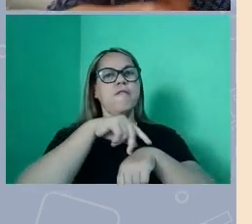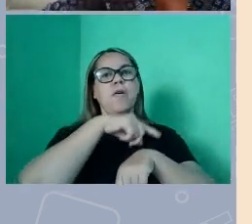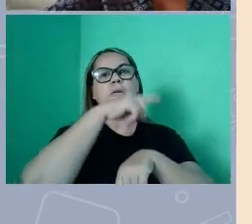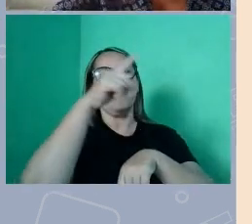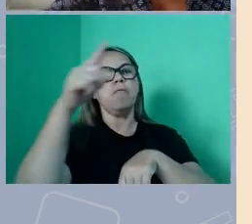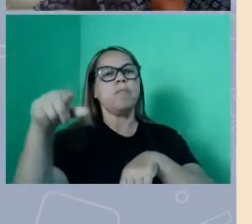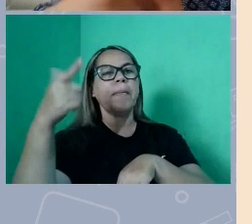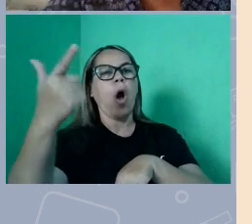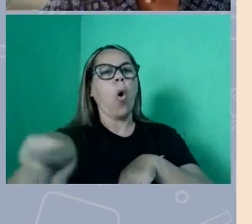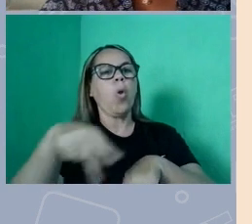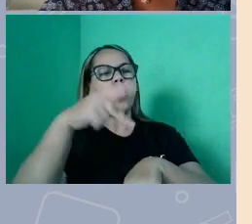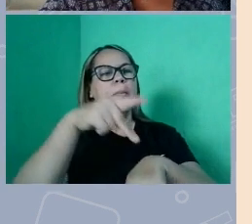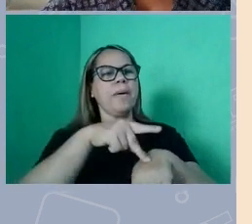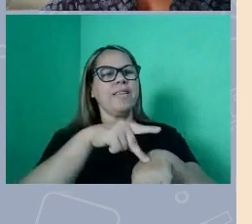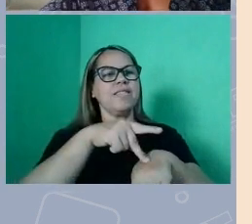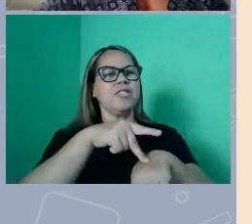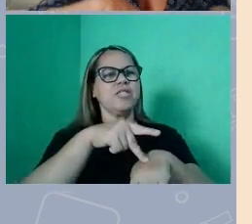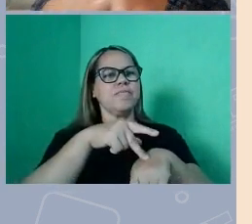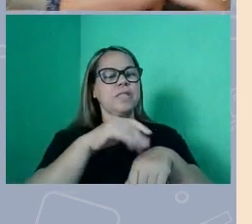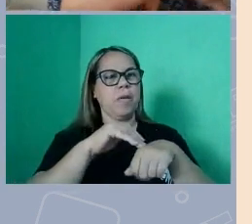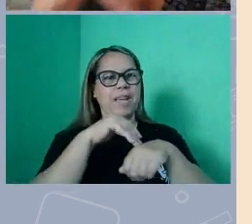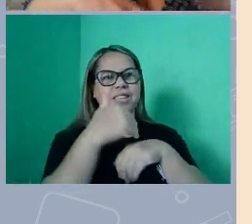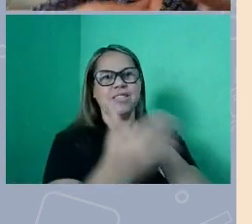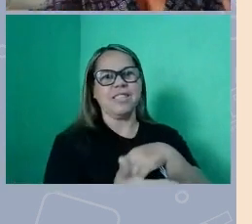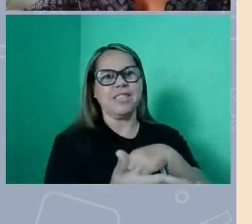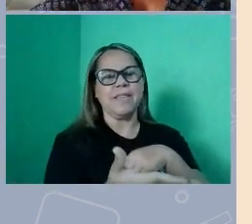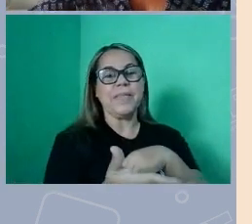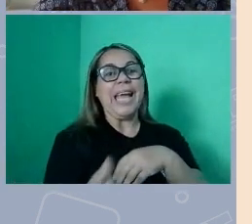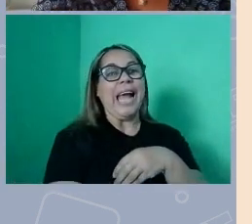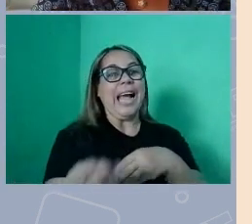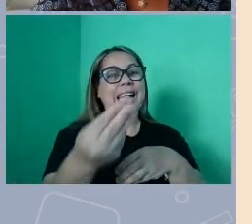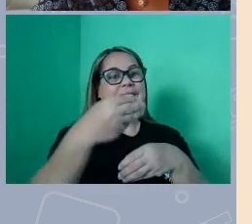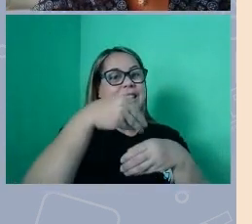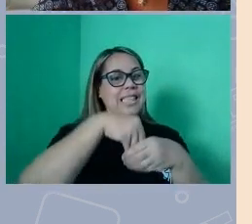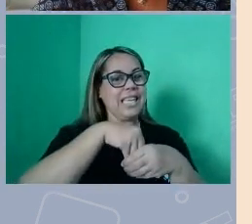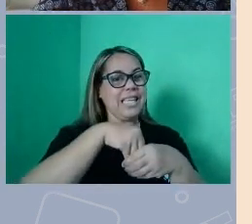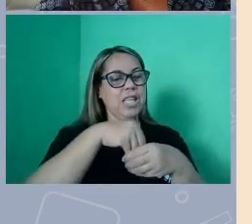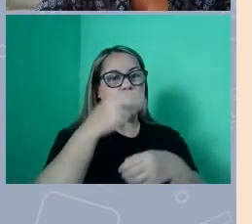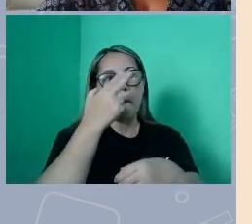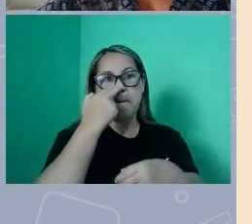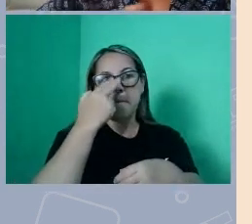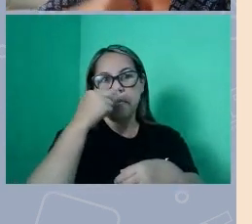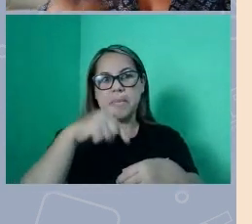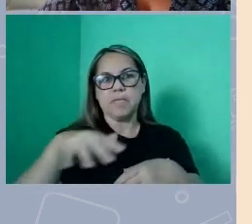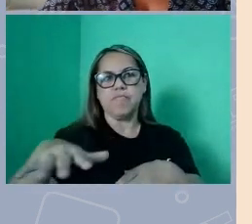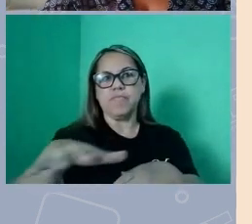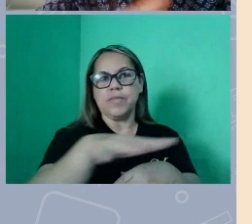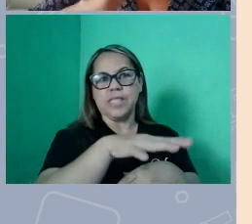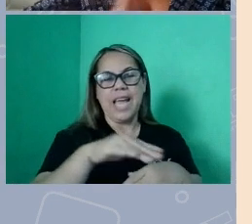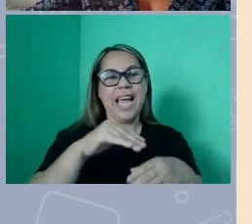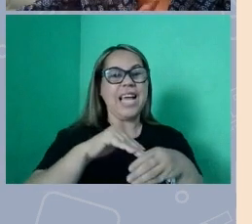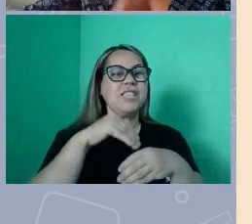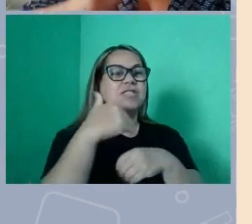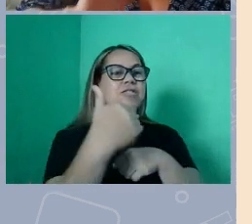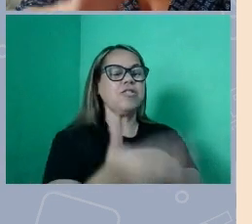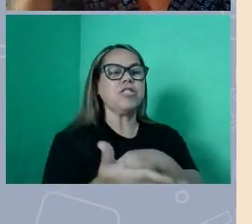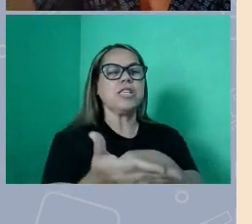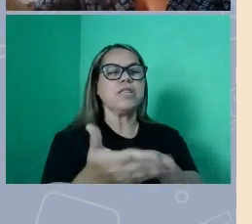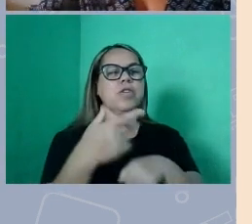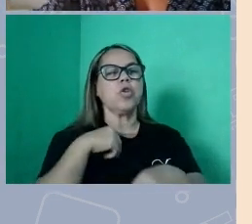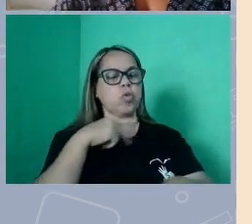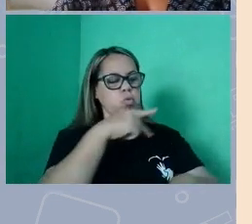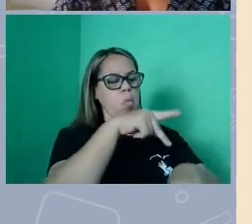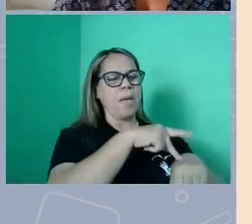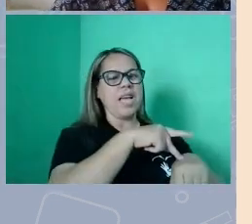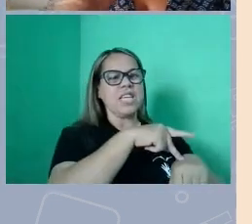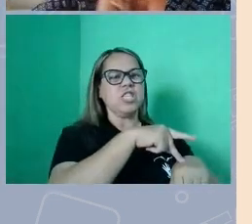tem a migração interna e a externa a interna né dentro do mesmo território nacional e a externa quando eu saio de um país